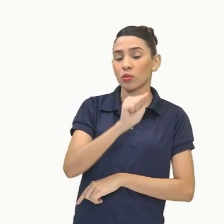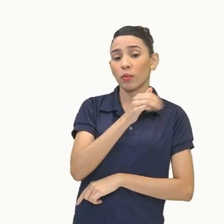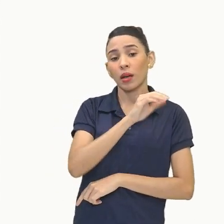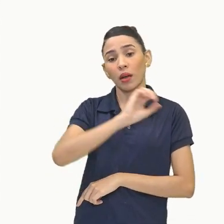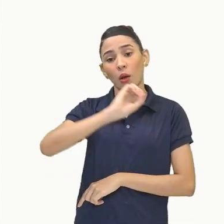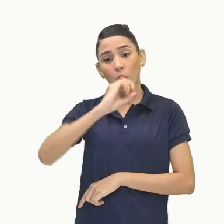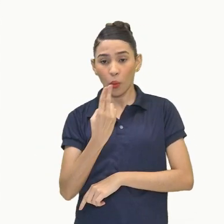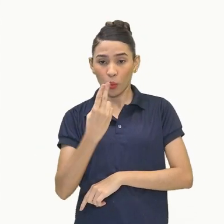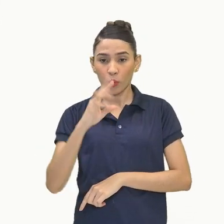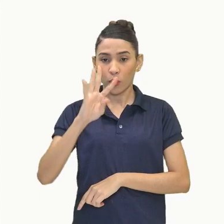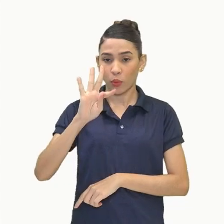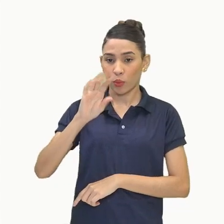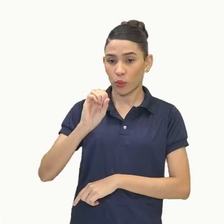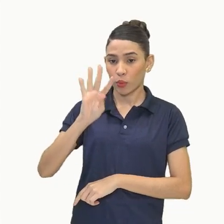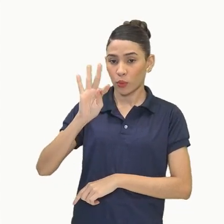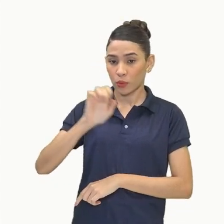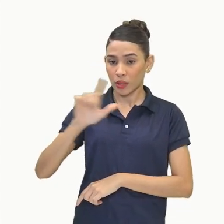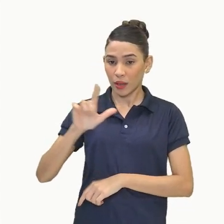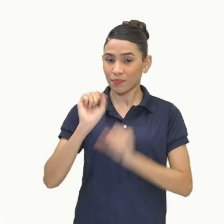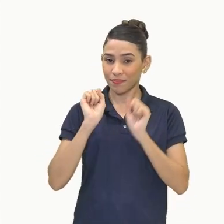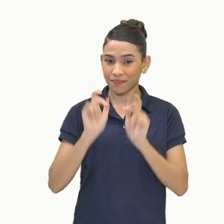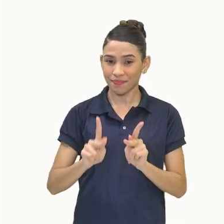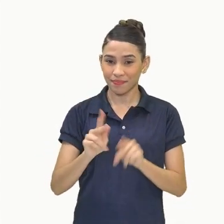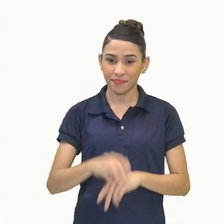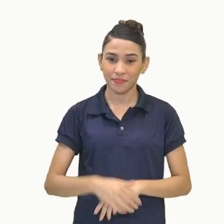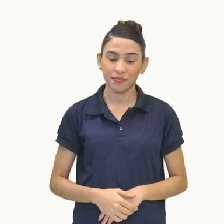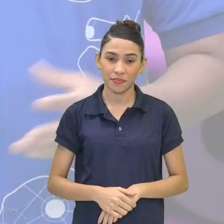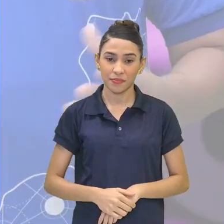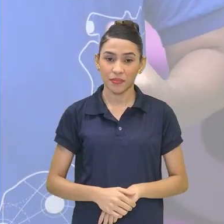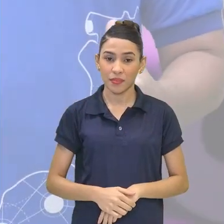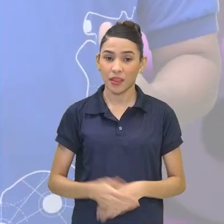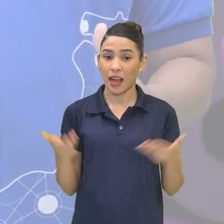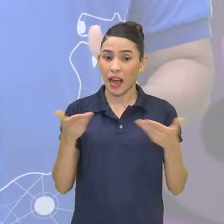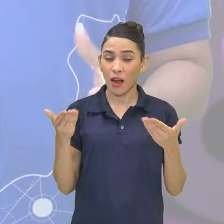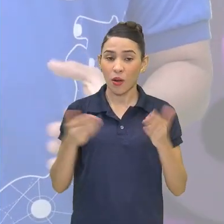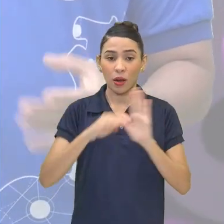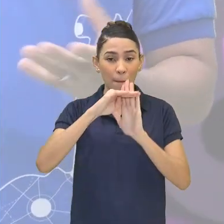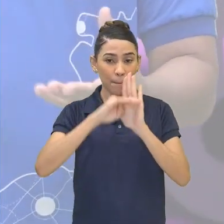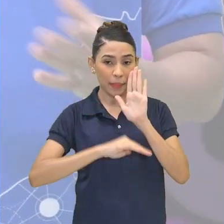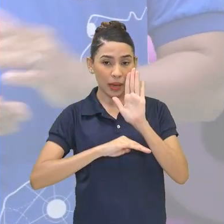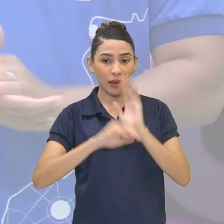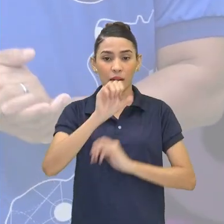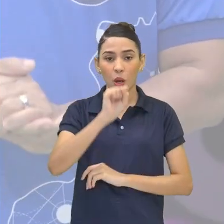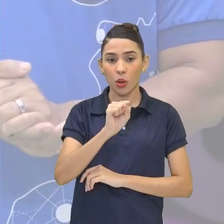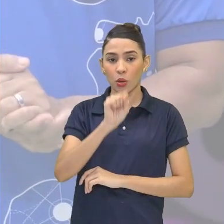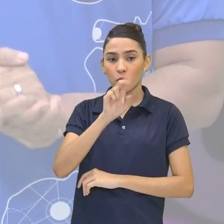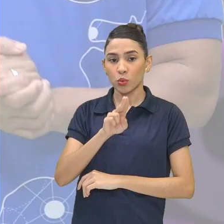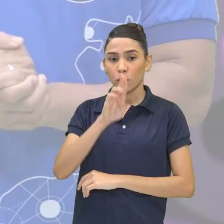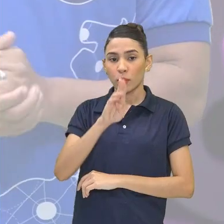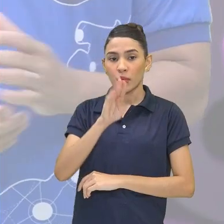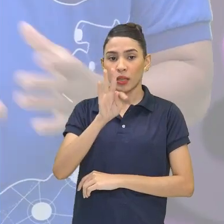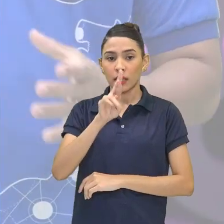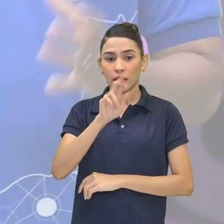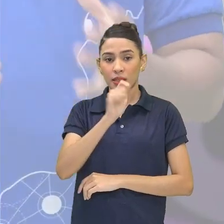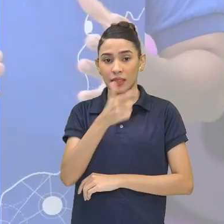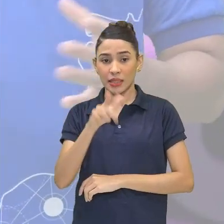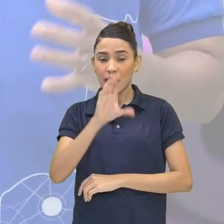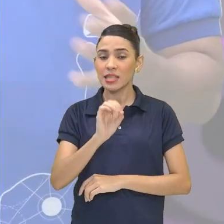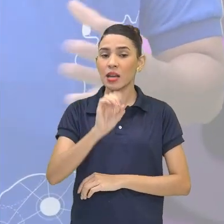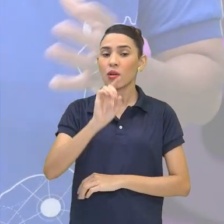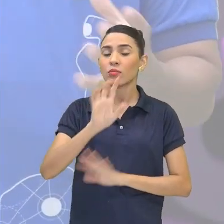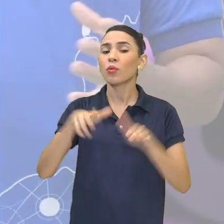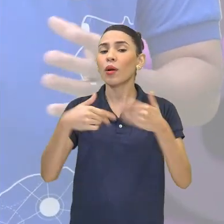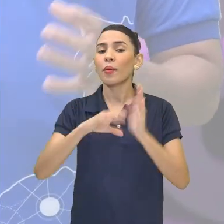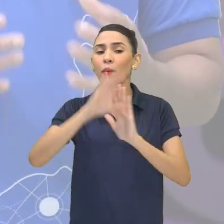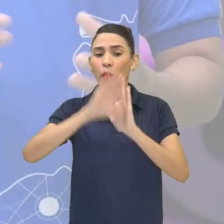beleza? Então vamos falar agora de subtração. A subtração tem como definição, né? Quando eu